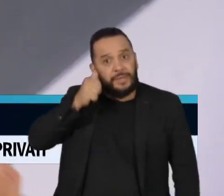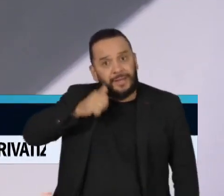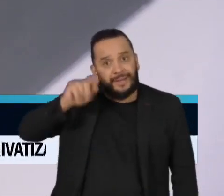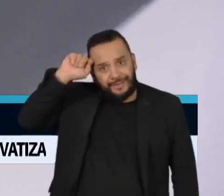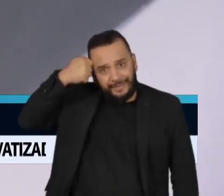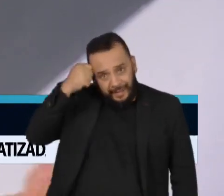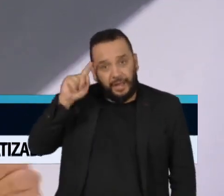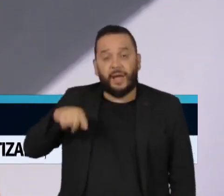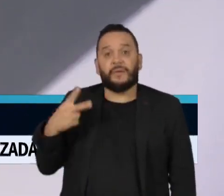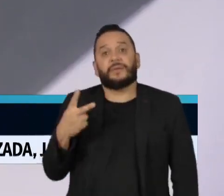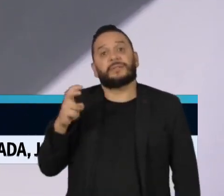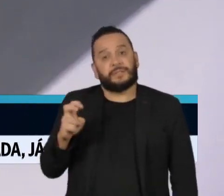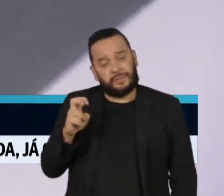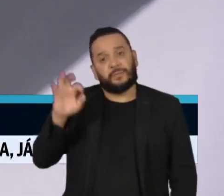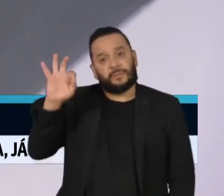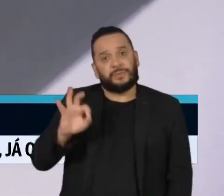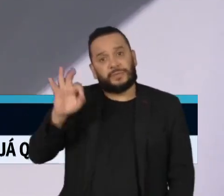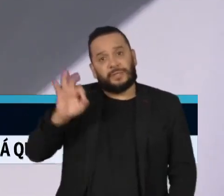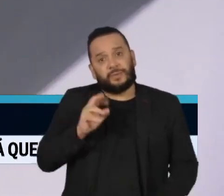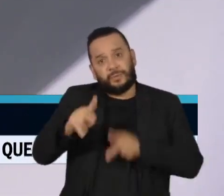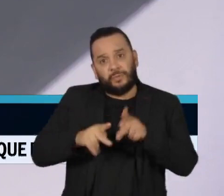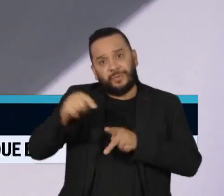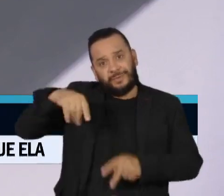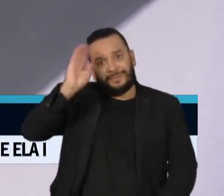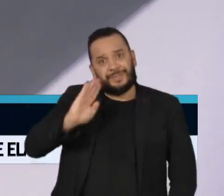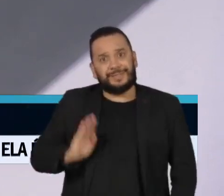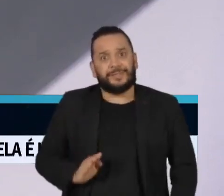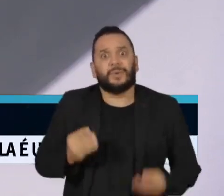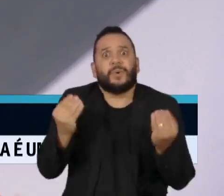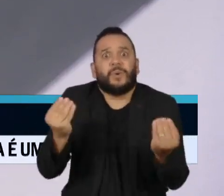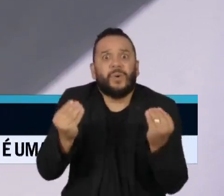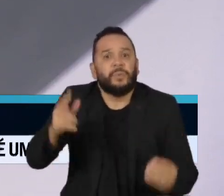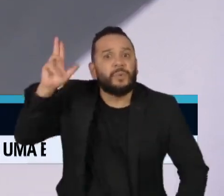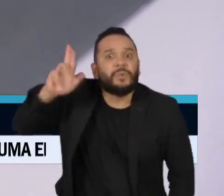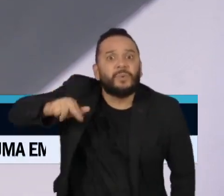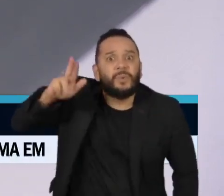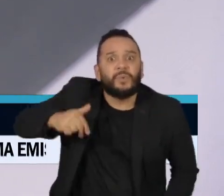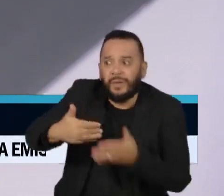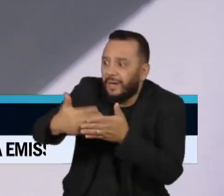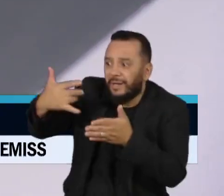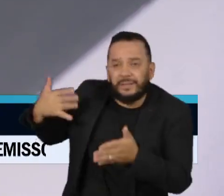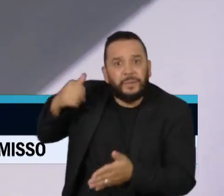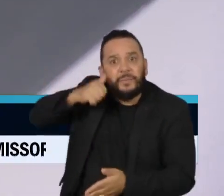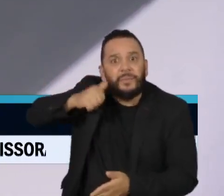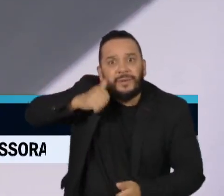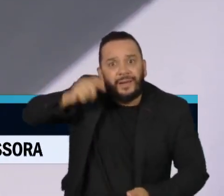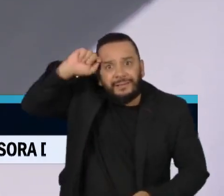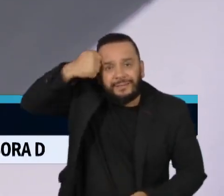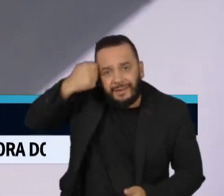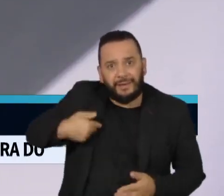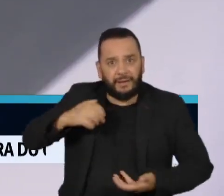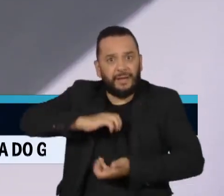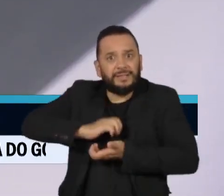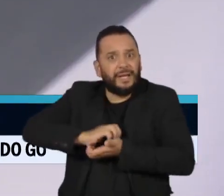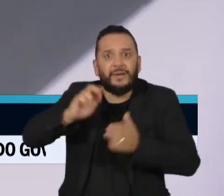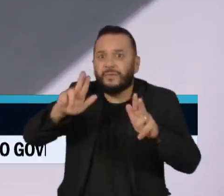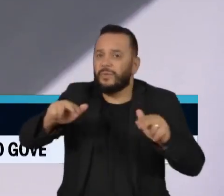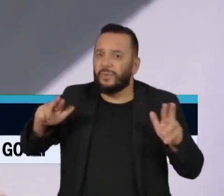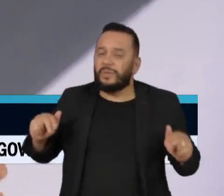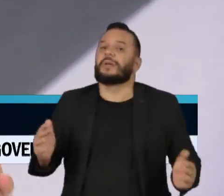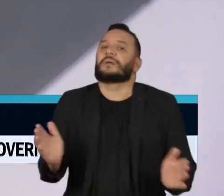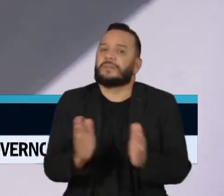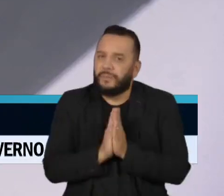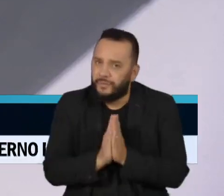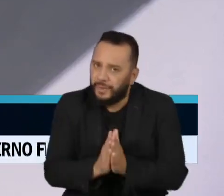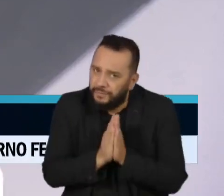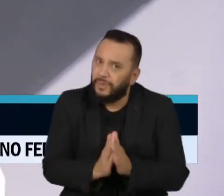aproximadamente 25% da população brasileira. Como nunca nenhuma mulher negra esteve no Supremo Tribunal Federal? E aí eu garanto ao presidente Lula